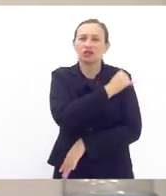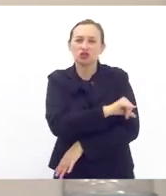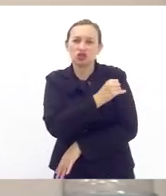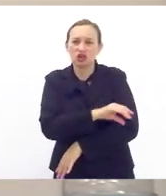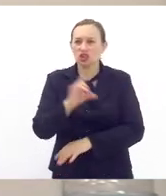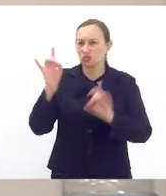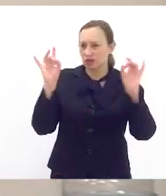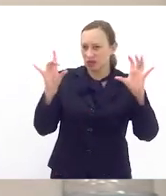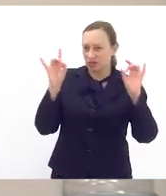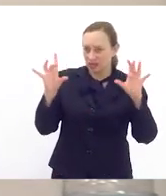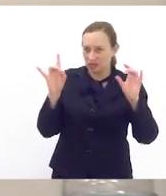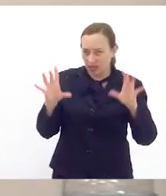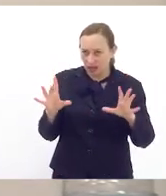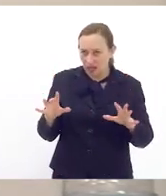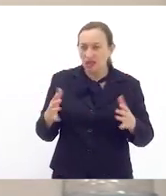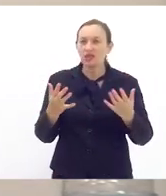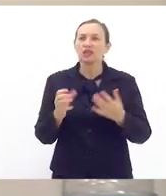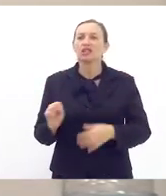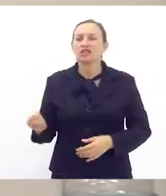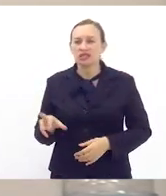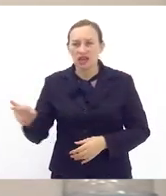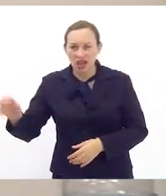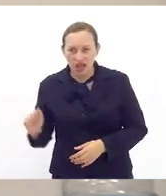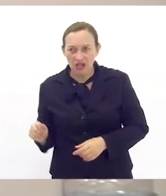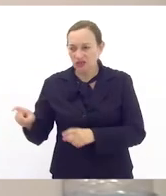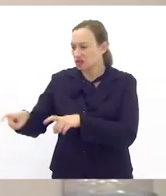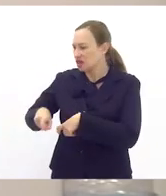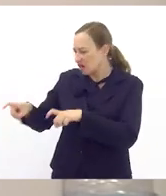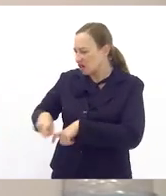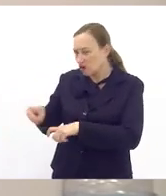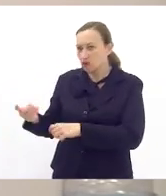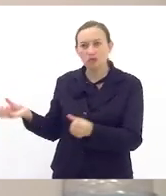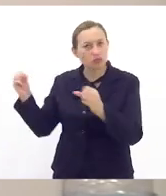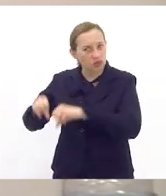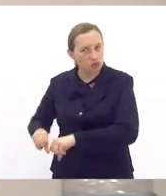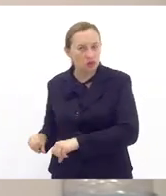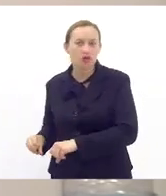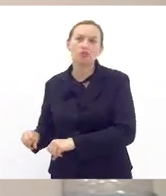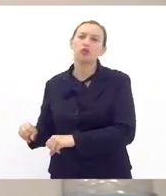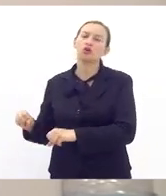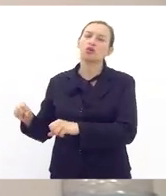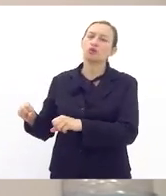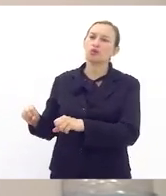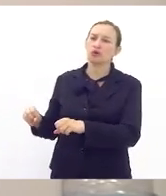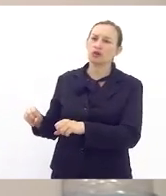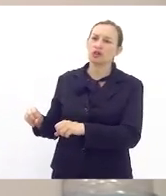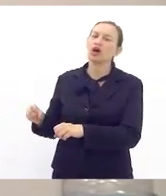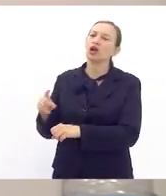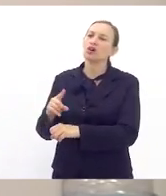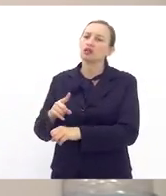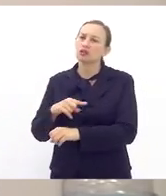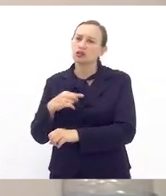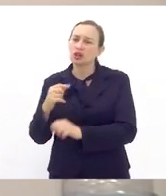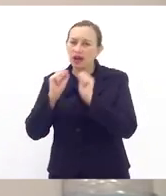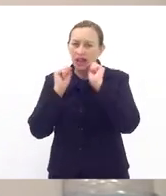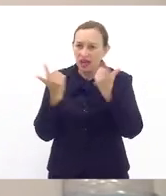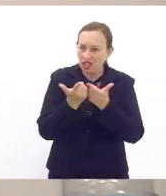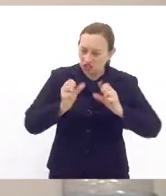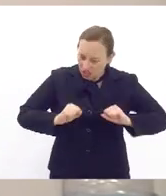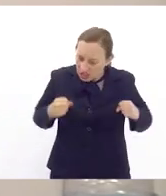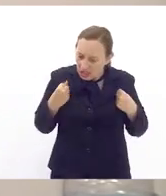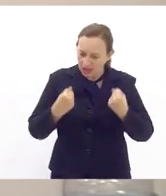especial da cidade do da Região Serrana do interior que são muito afetadas com isso a nossa casa tem que se posicionar firmemente